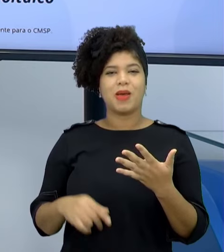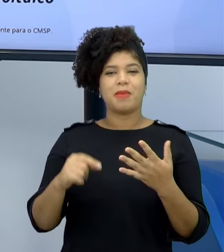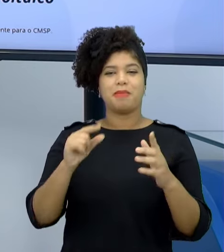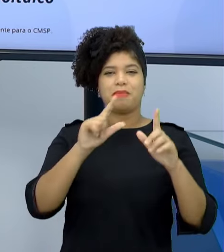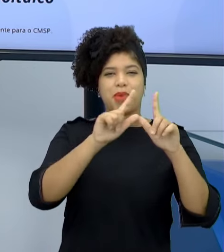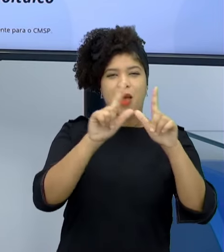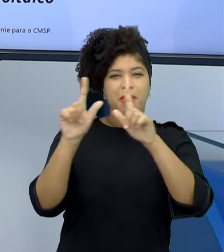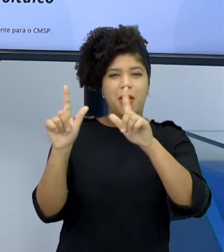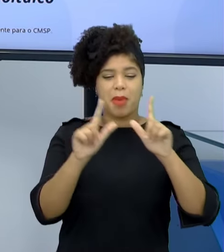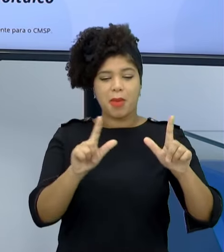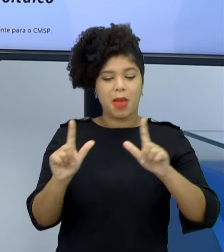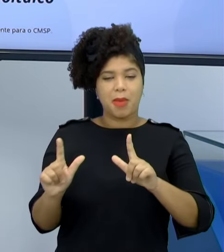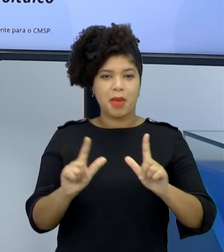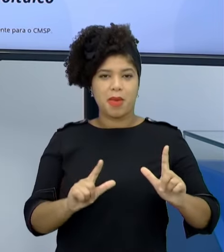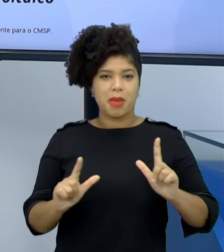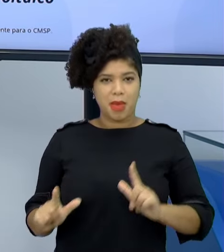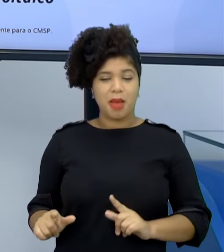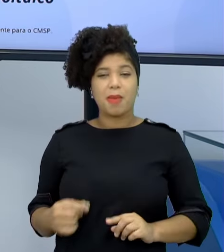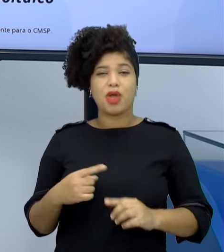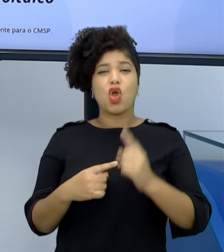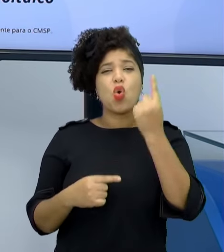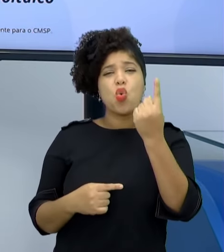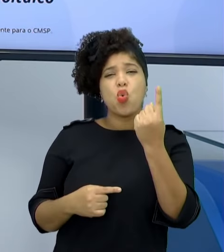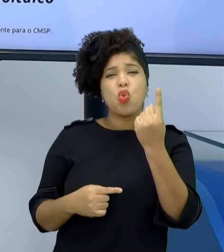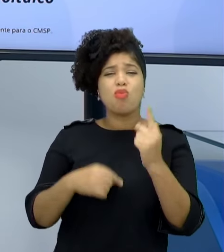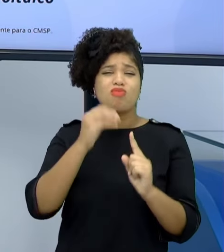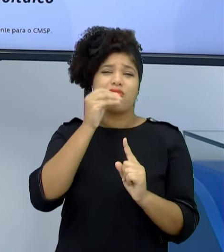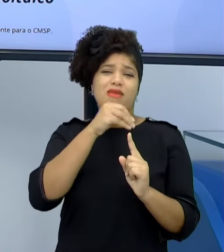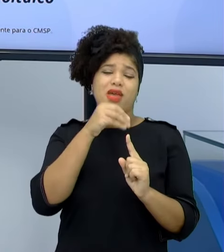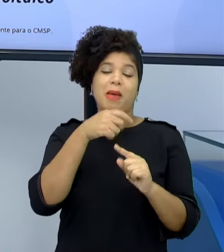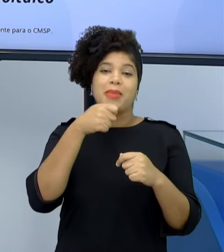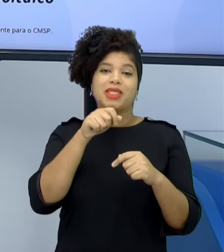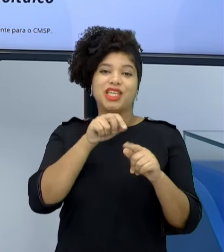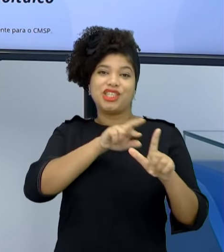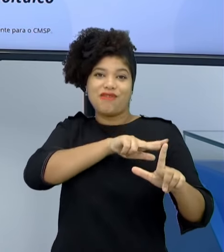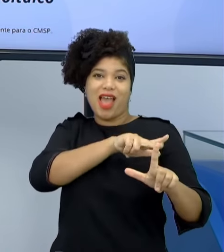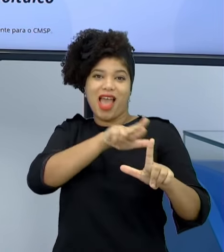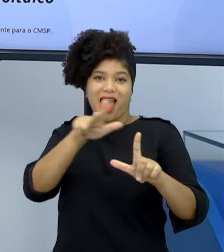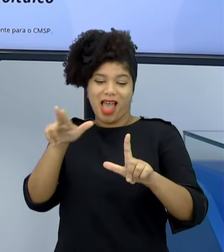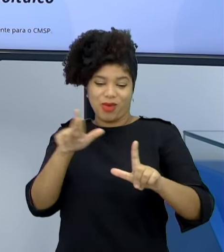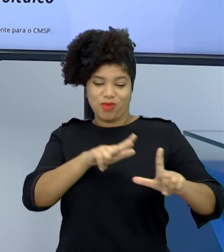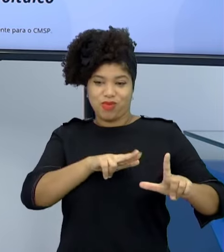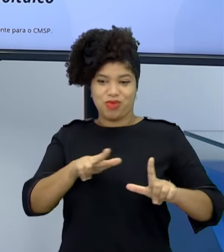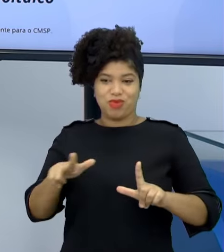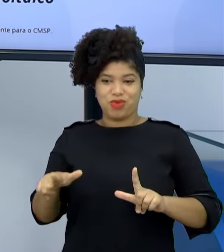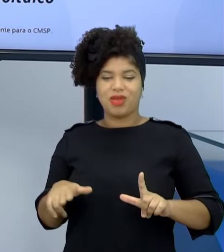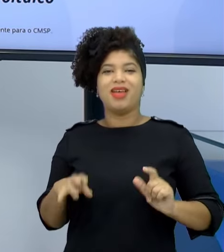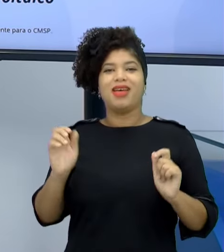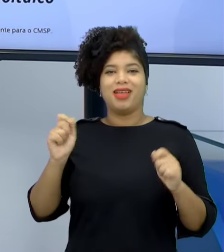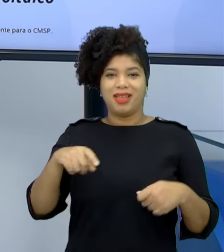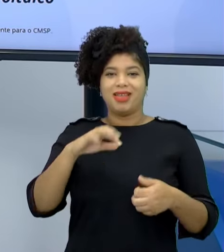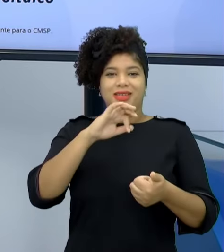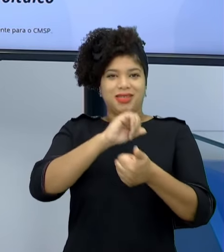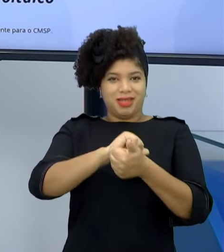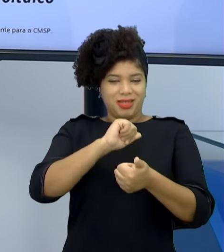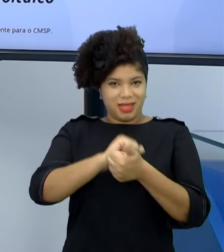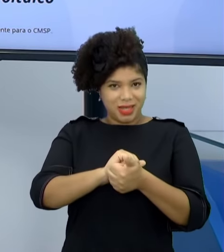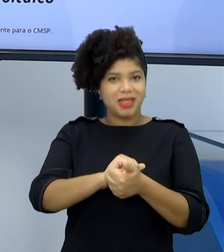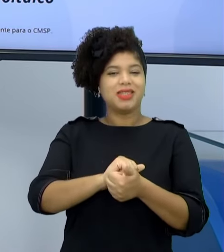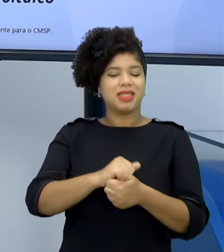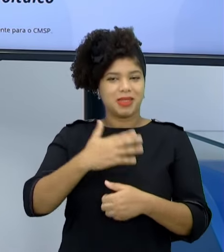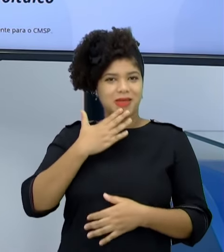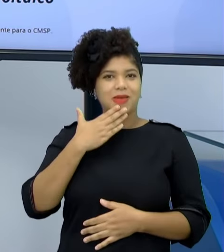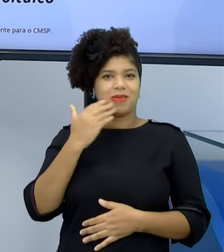aí de captação, né, para ter o efeito fotovoltaico de boa, digamos assim,